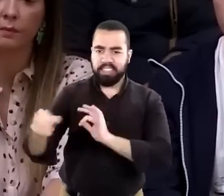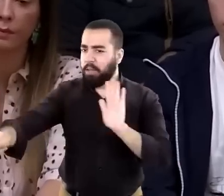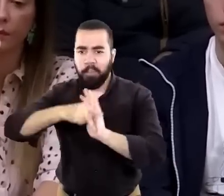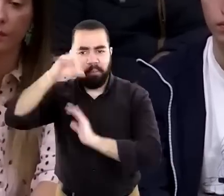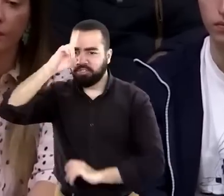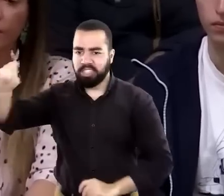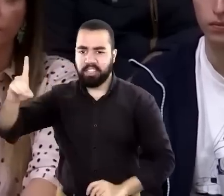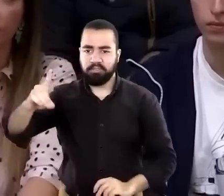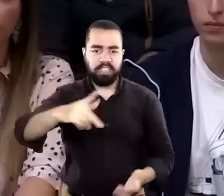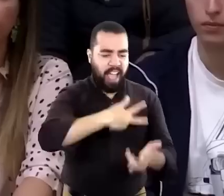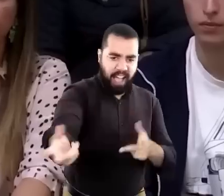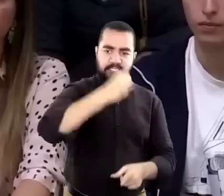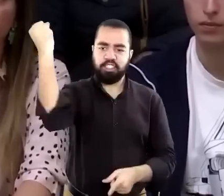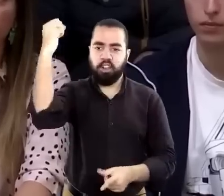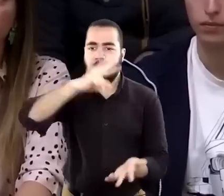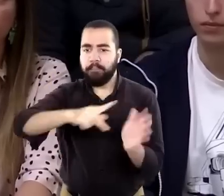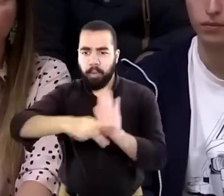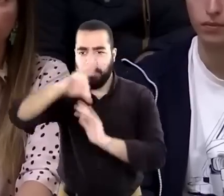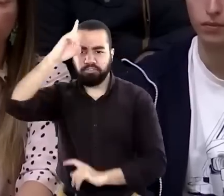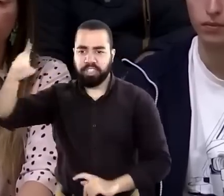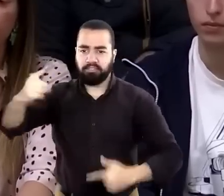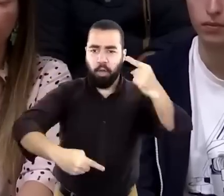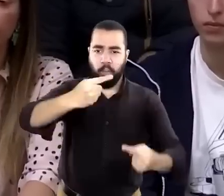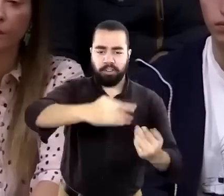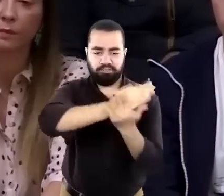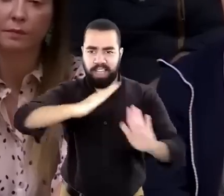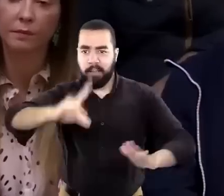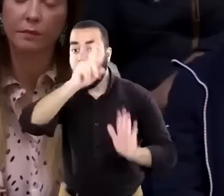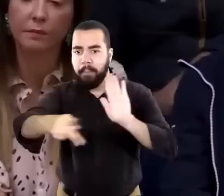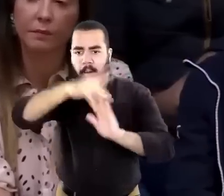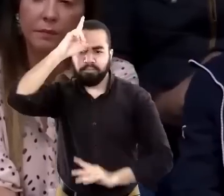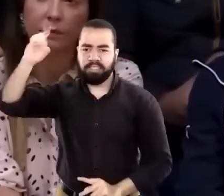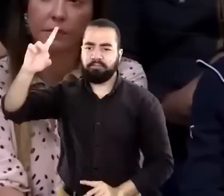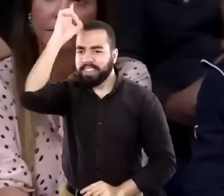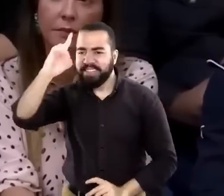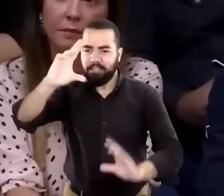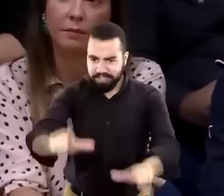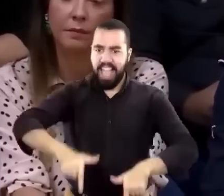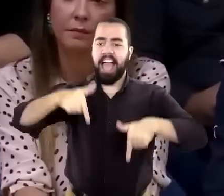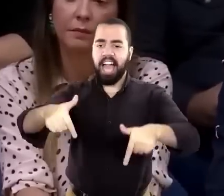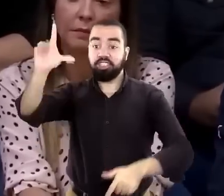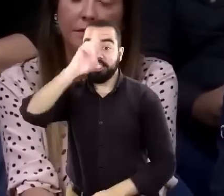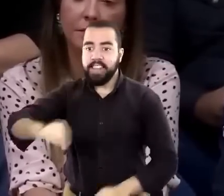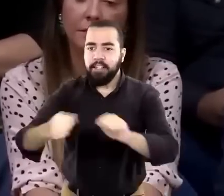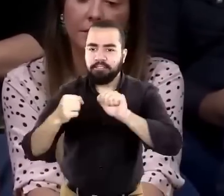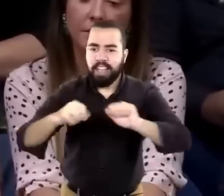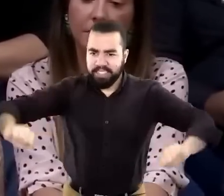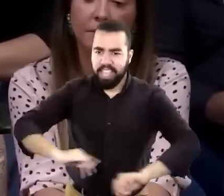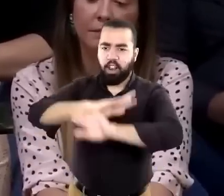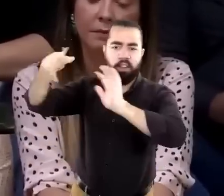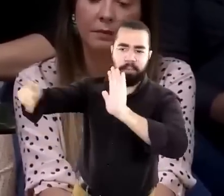quem impede os inimigos é Deus, quem abre os caminhos, os embargos políticos é Deus quem faz, para que a glória seja totalmente